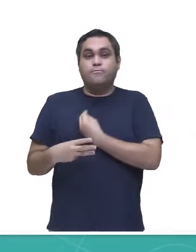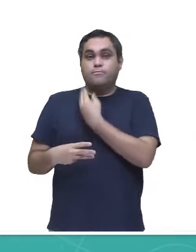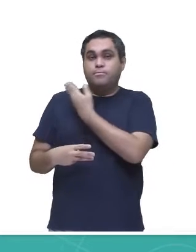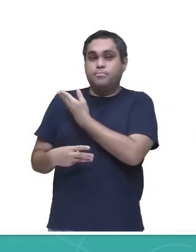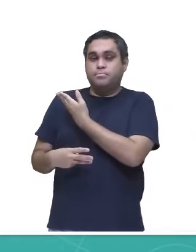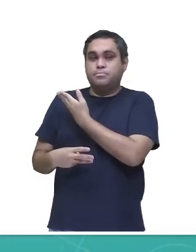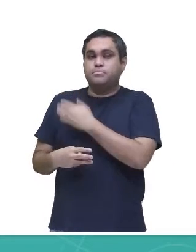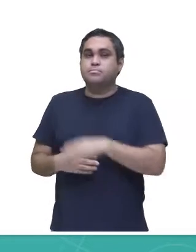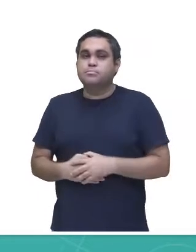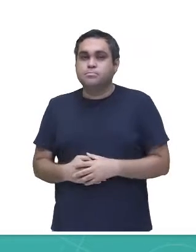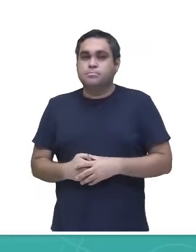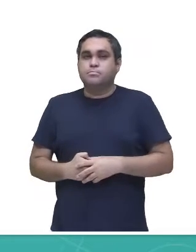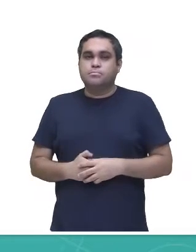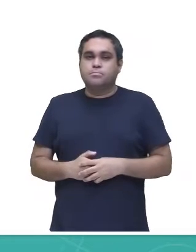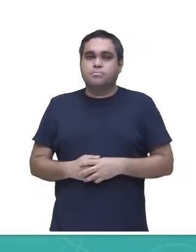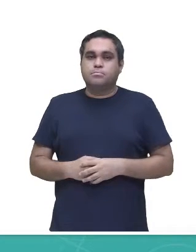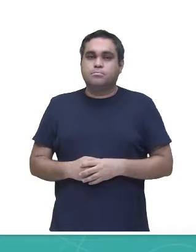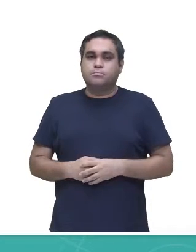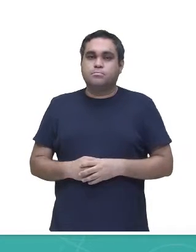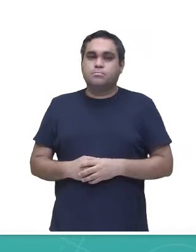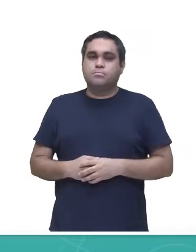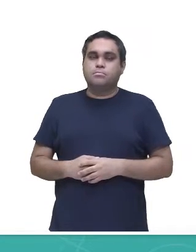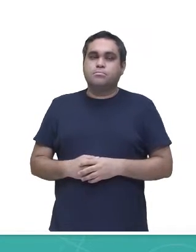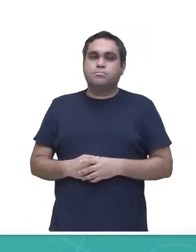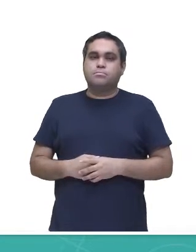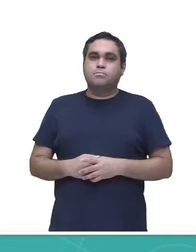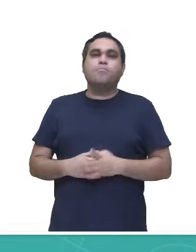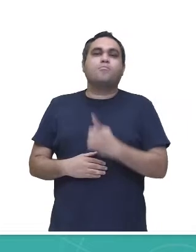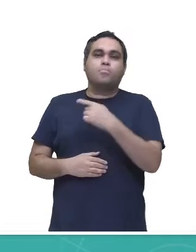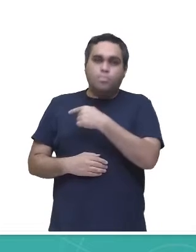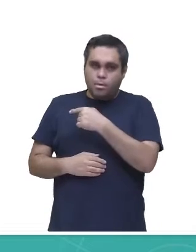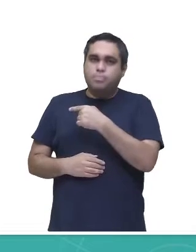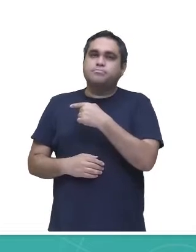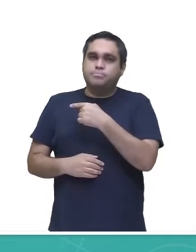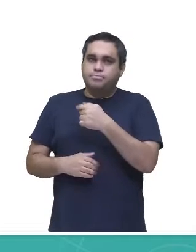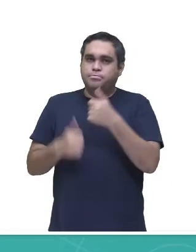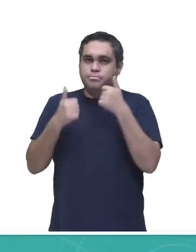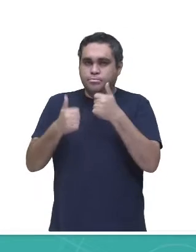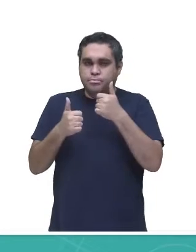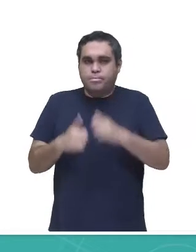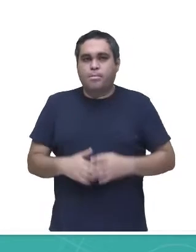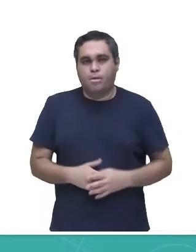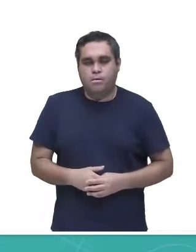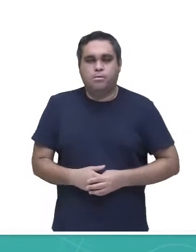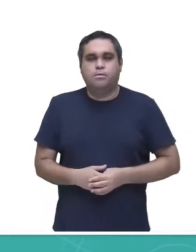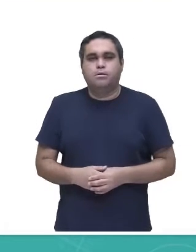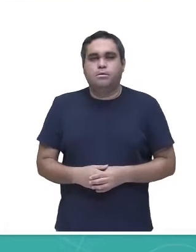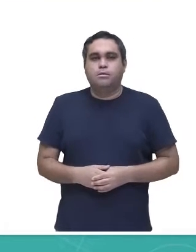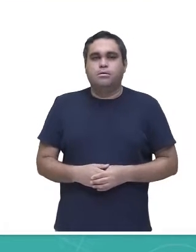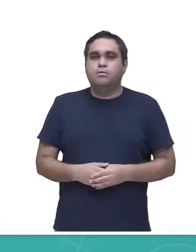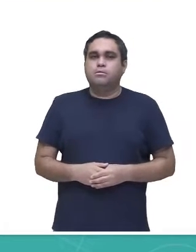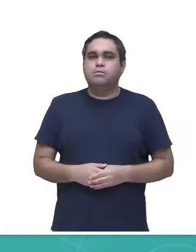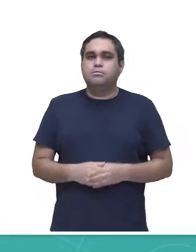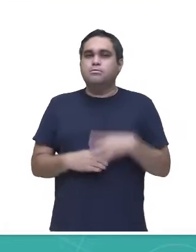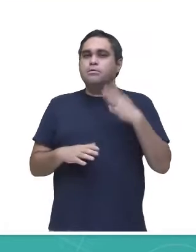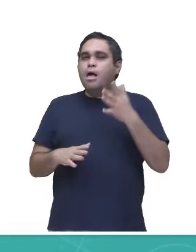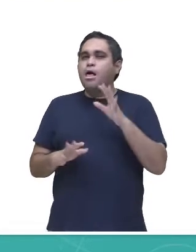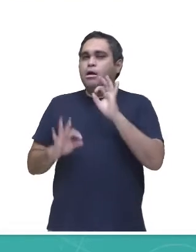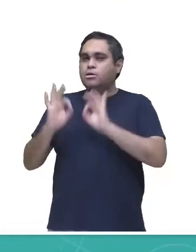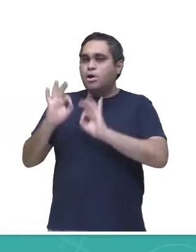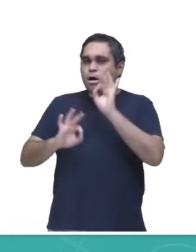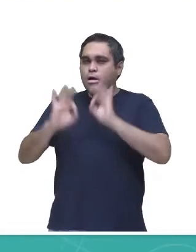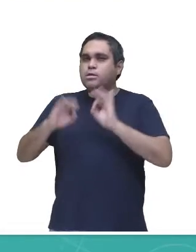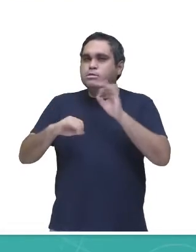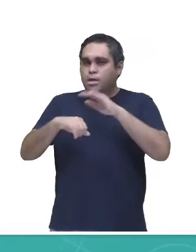as suas atividades na nossa epiderme, certo? Muito bem, então dessa forma está organizada a